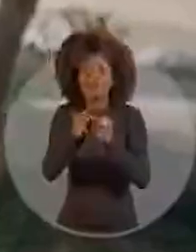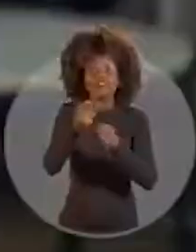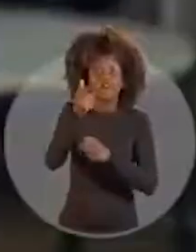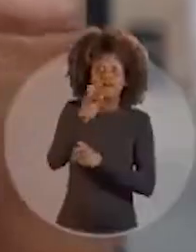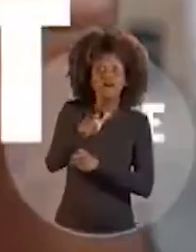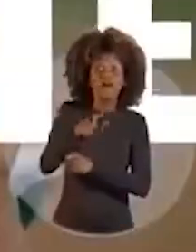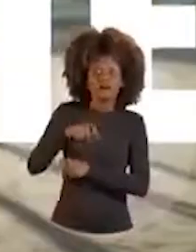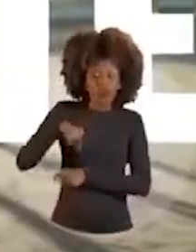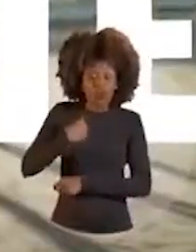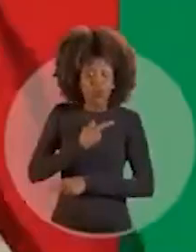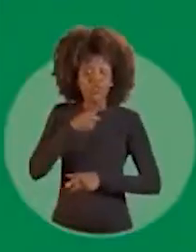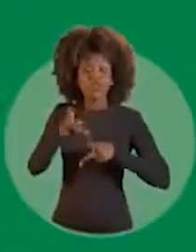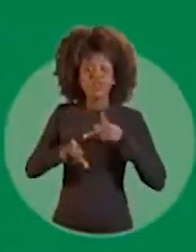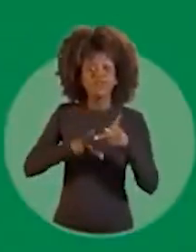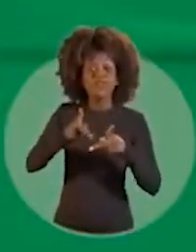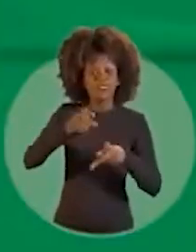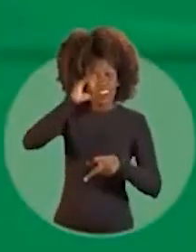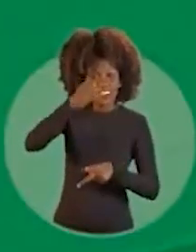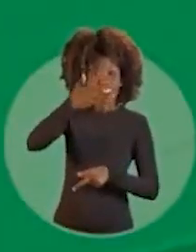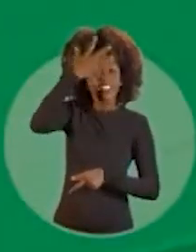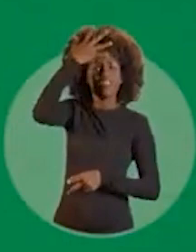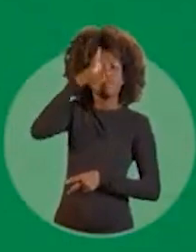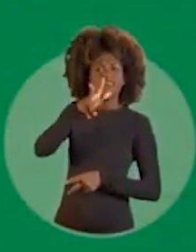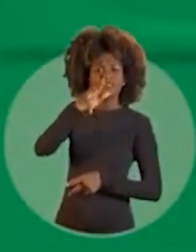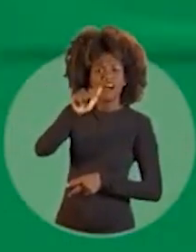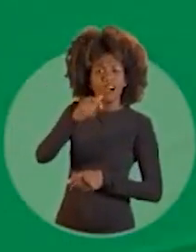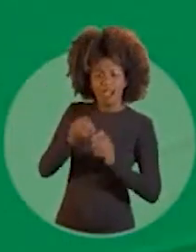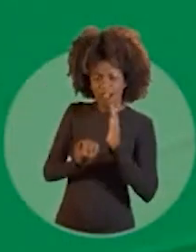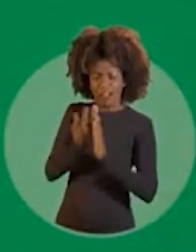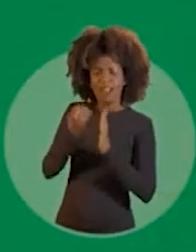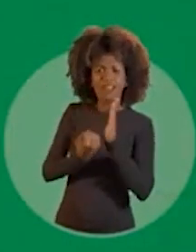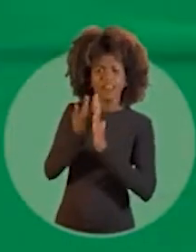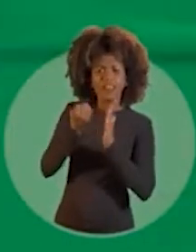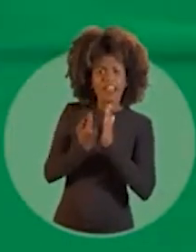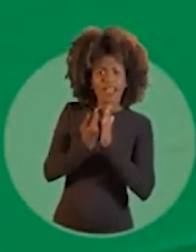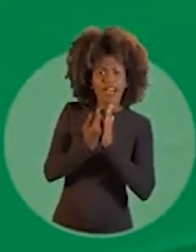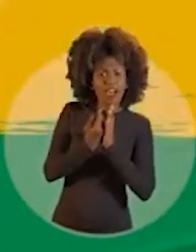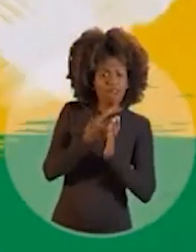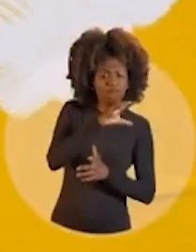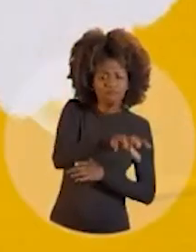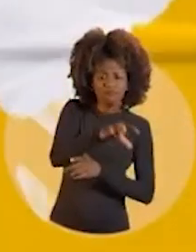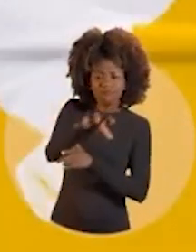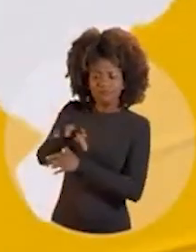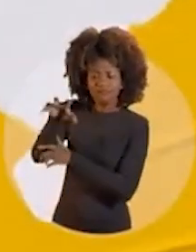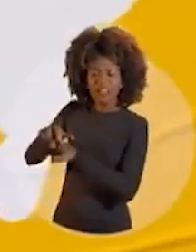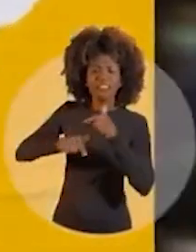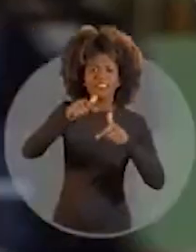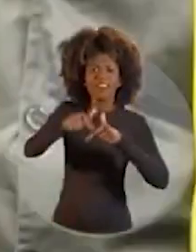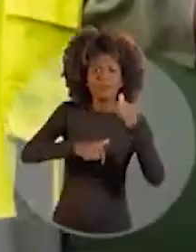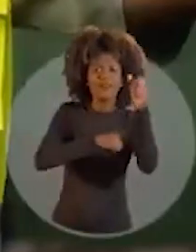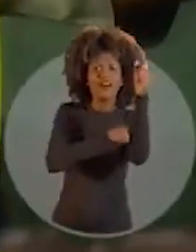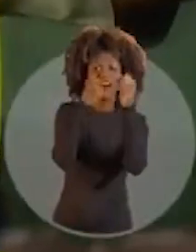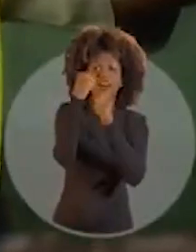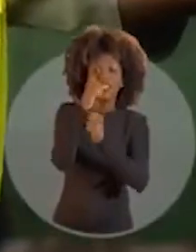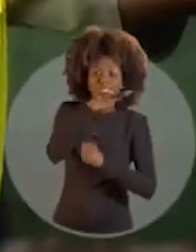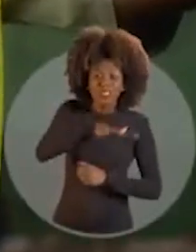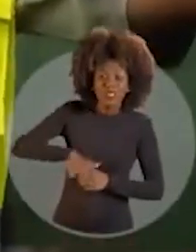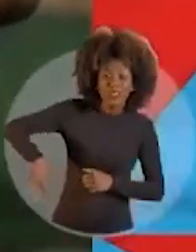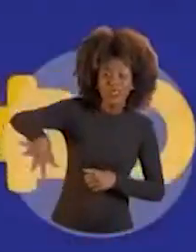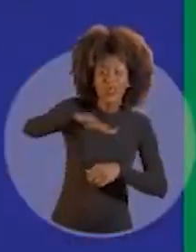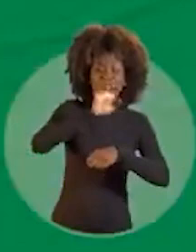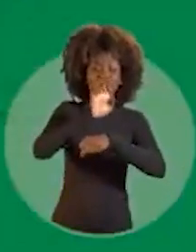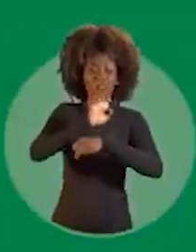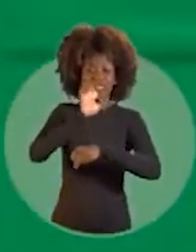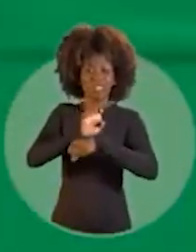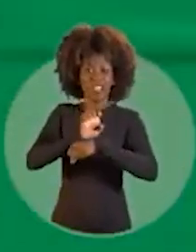mais, por nossa gente. Jerônimo vai criar zonas especiais de indústria e serviços em todas as regiões do estado.